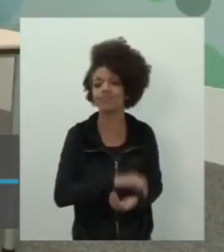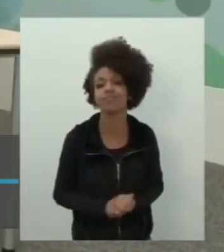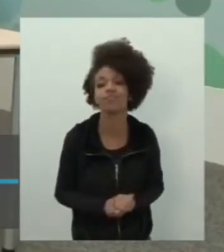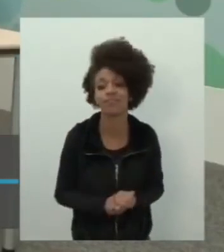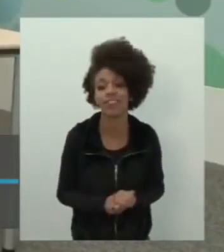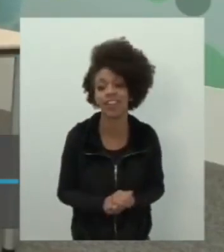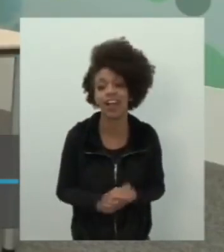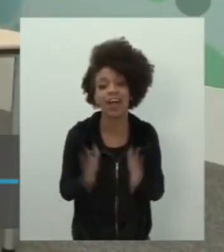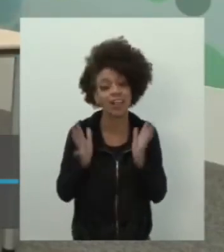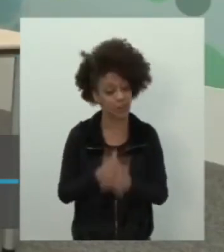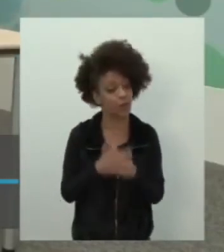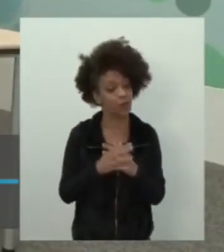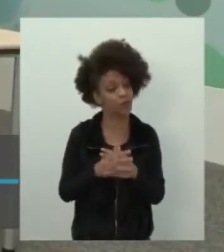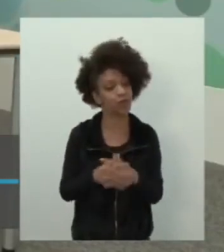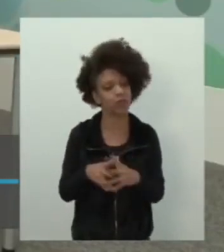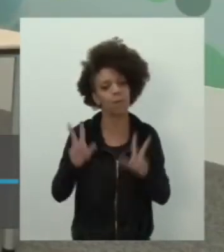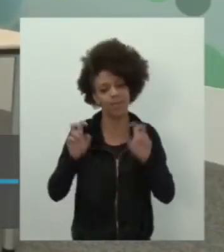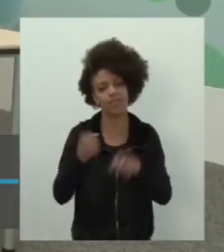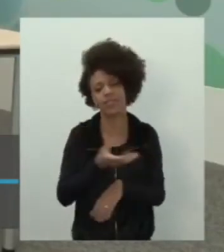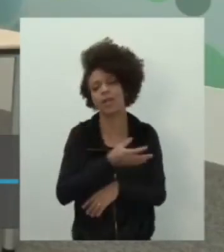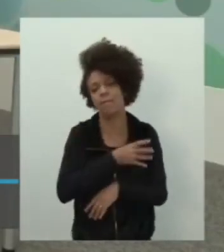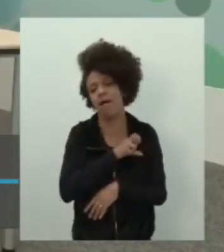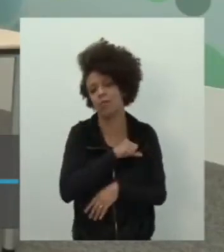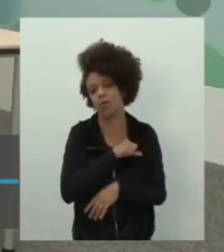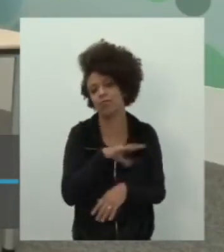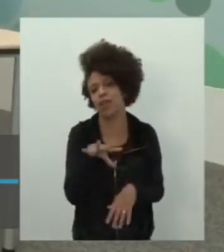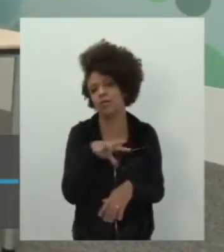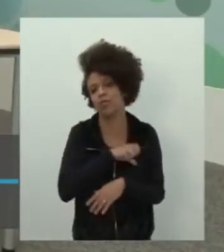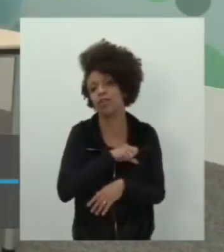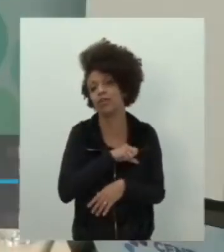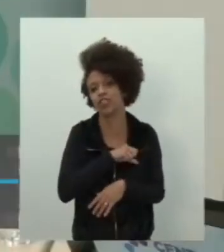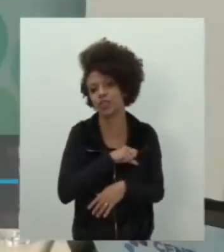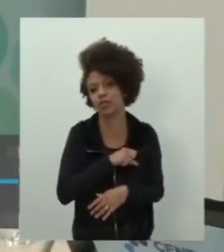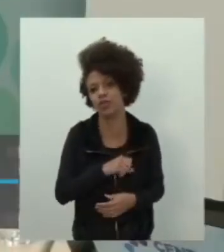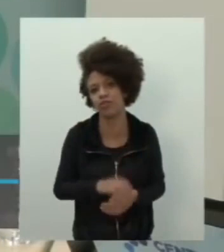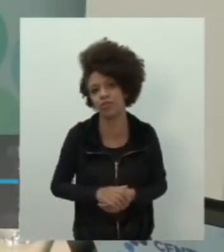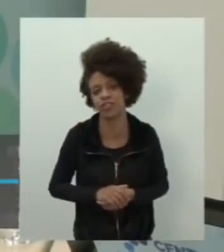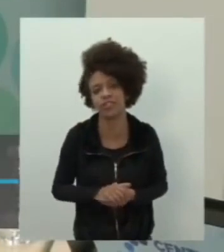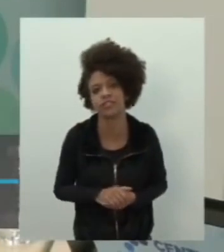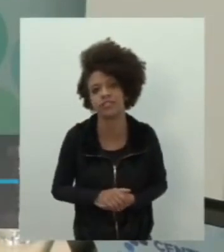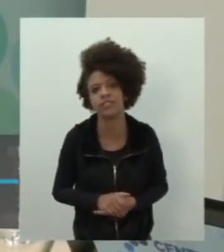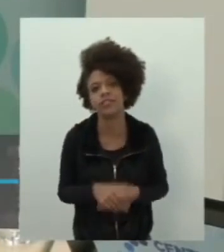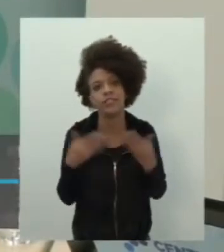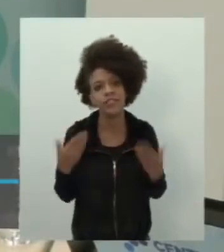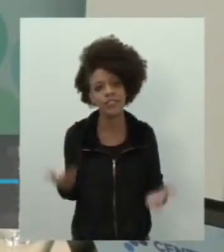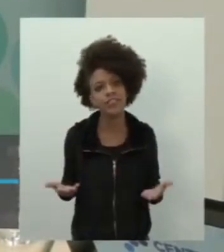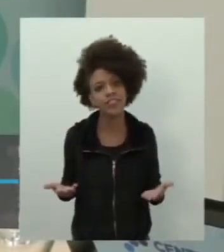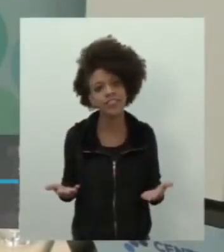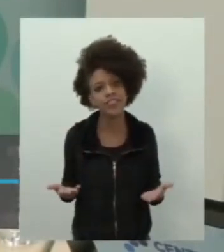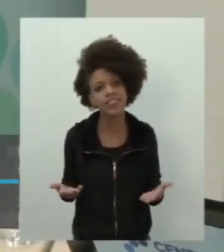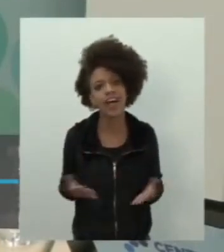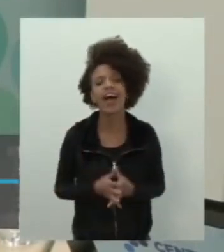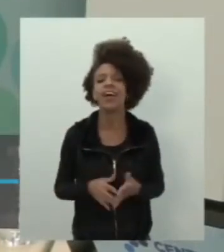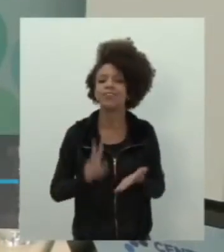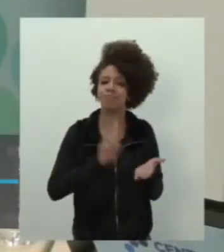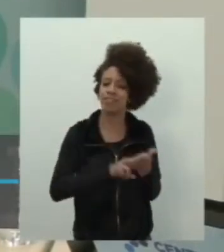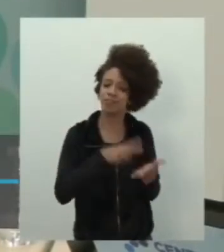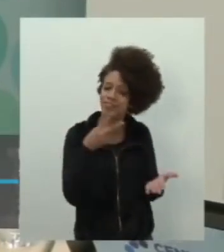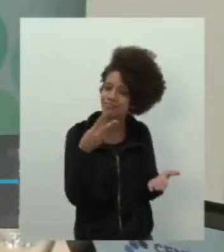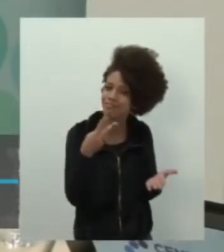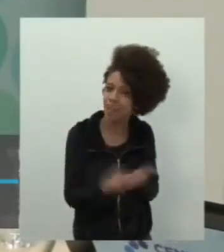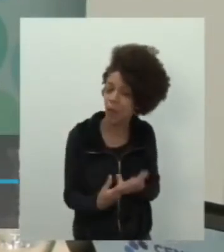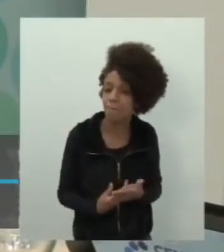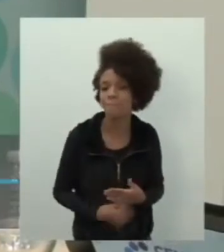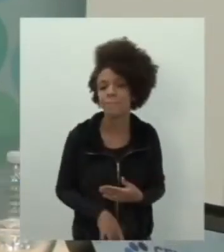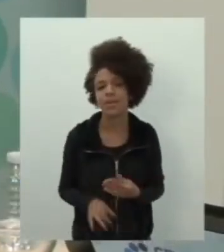ver. Eles estão confusos ainda, mas é amor. É de amor. Normal tá confuso, é isso. Nós estamos de galego português, por isso que a gente fala muito de tradução, né? Vamos para mais